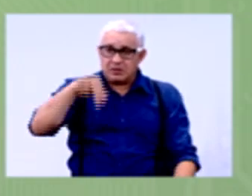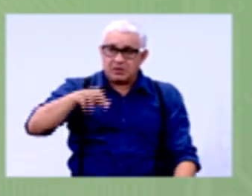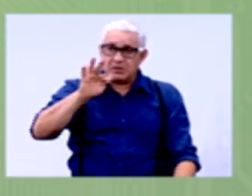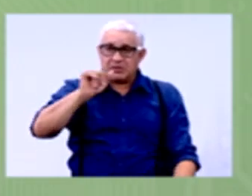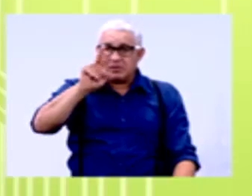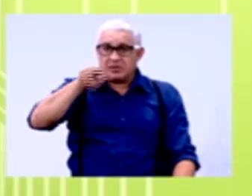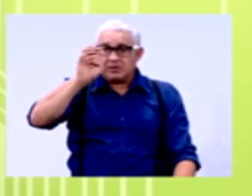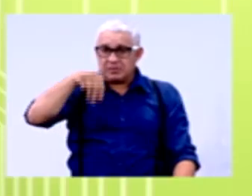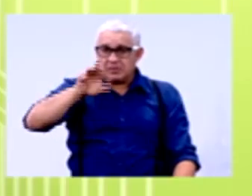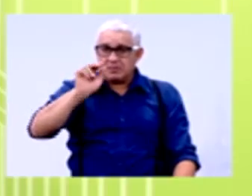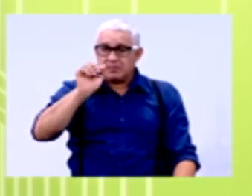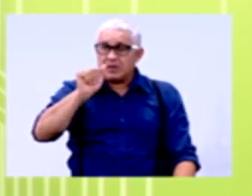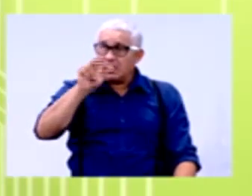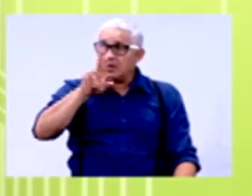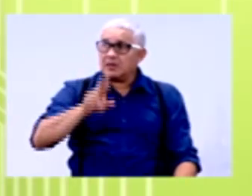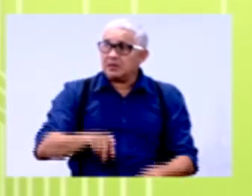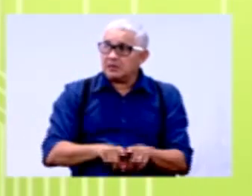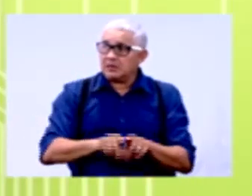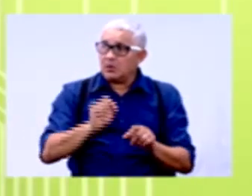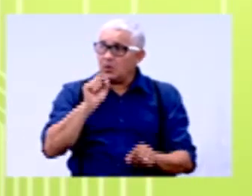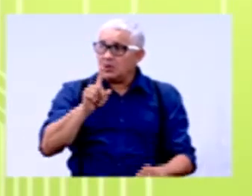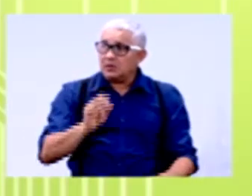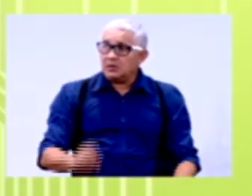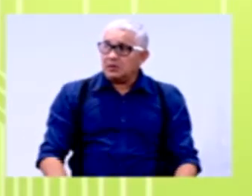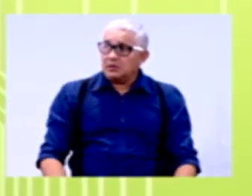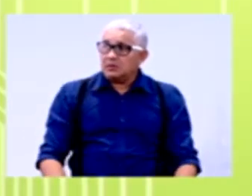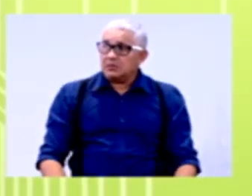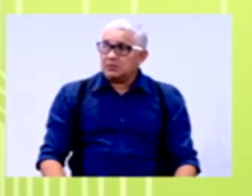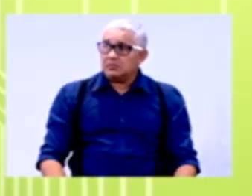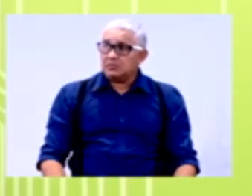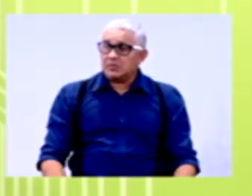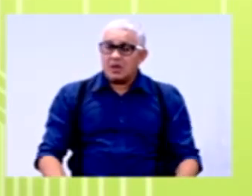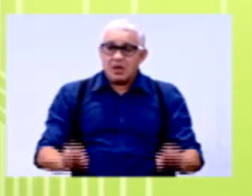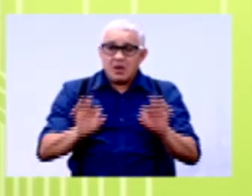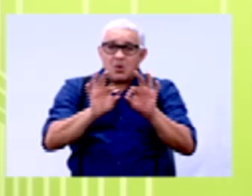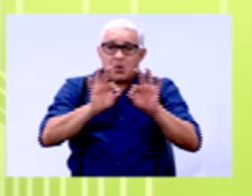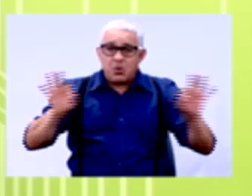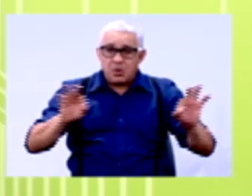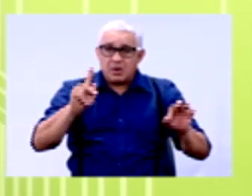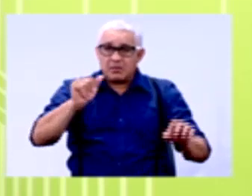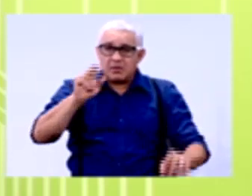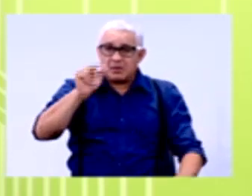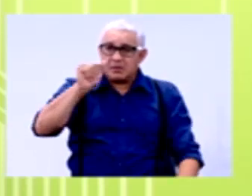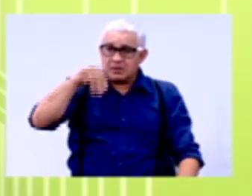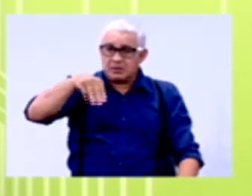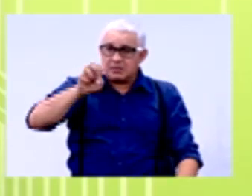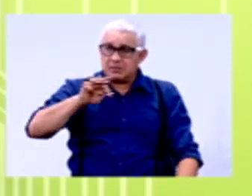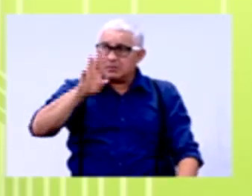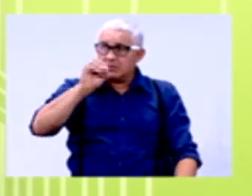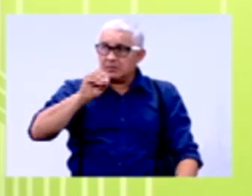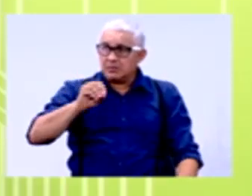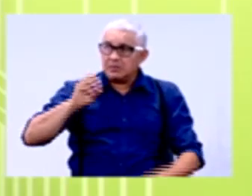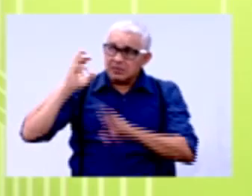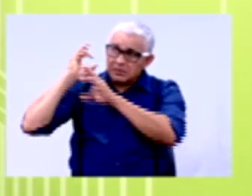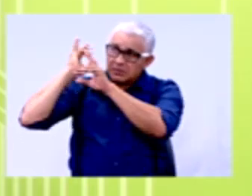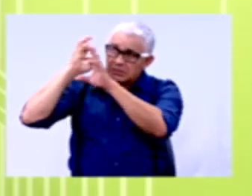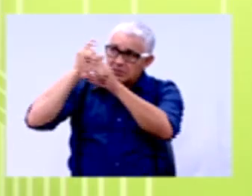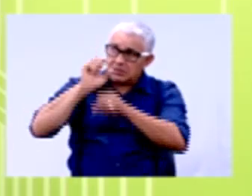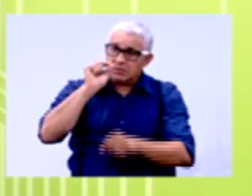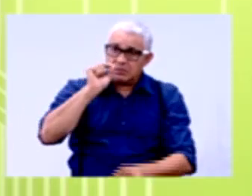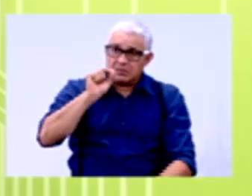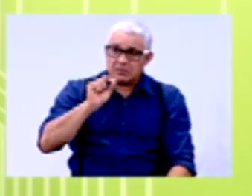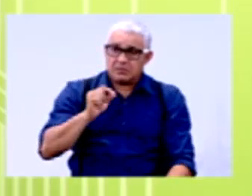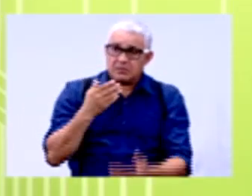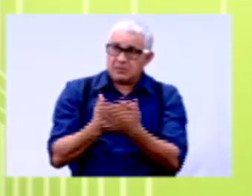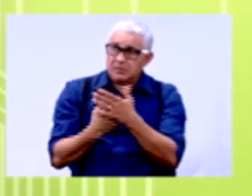Ok, então só traçando um parâmetro aí sobre essa recapitulação, né, do que vimos na aula